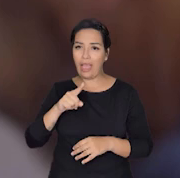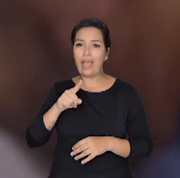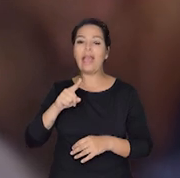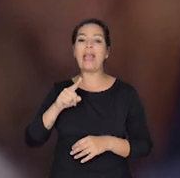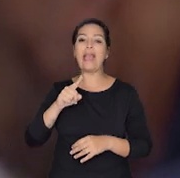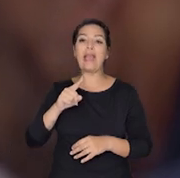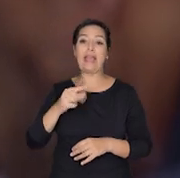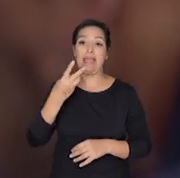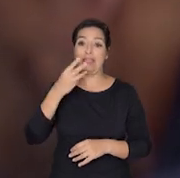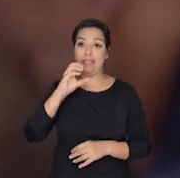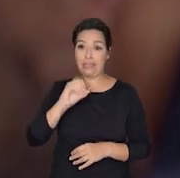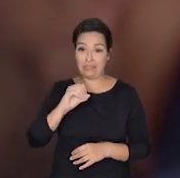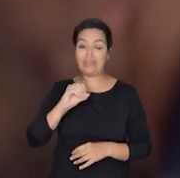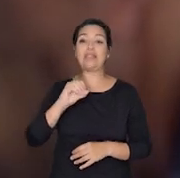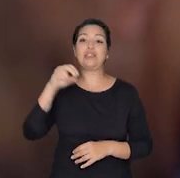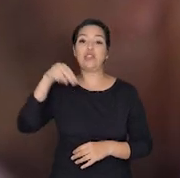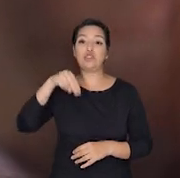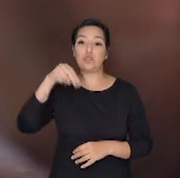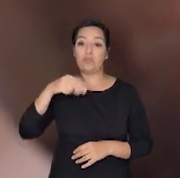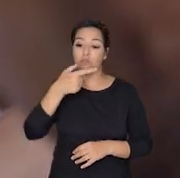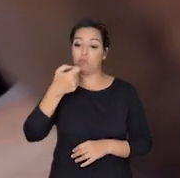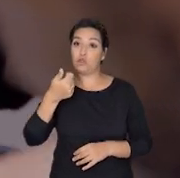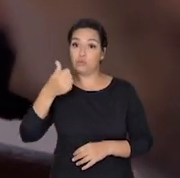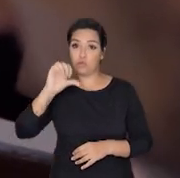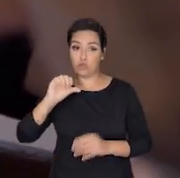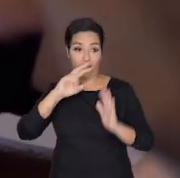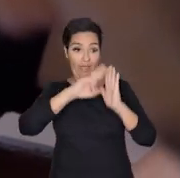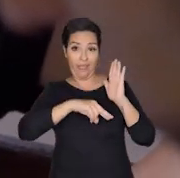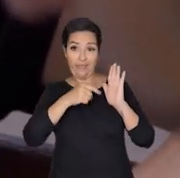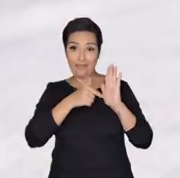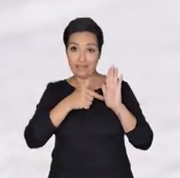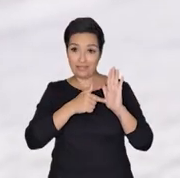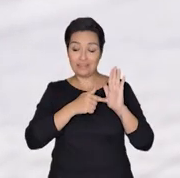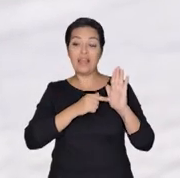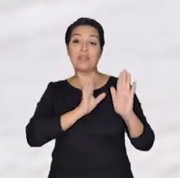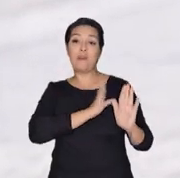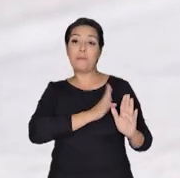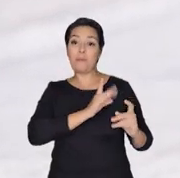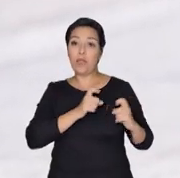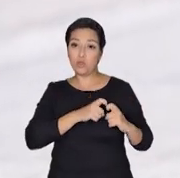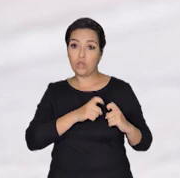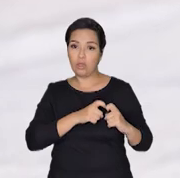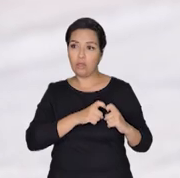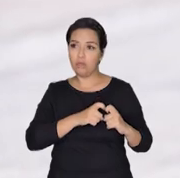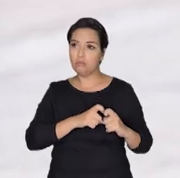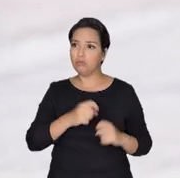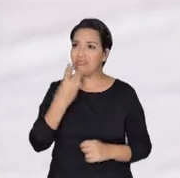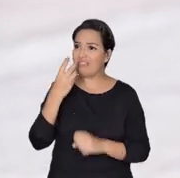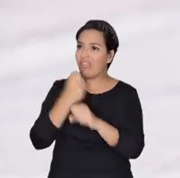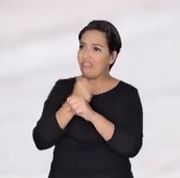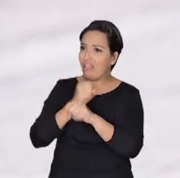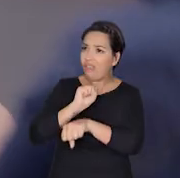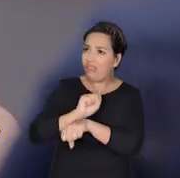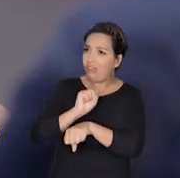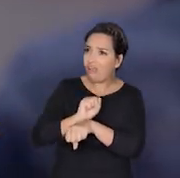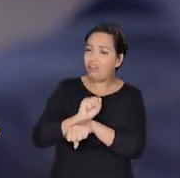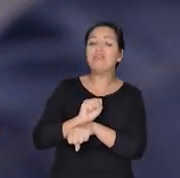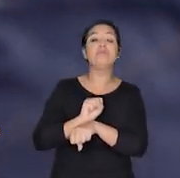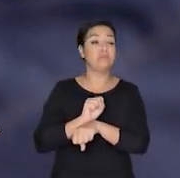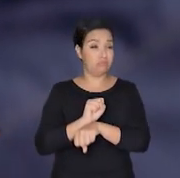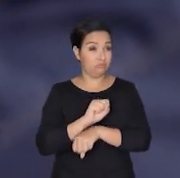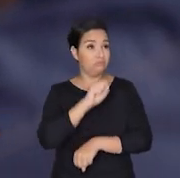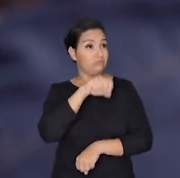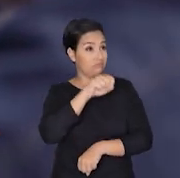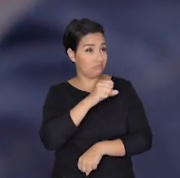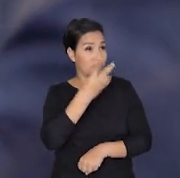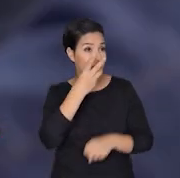foi dia 30 de 9 de 2019, que é a receita dos meus medicamentos. A gente fica telefonando diariamente. São 3 anos. São 3 anos. Isso é o